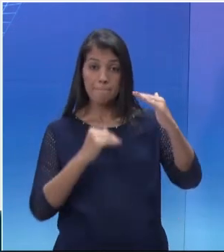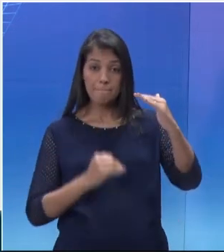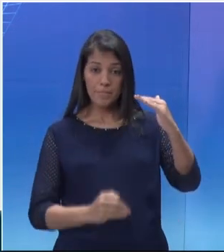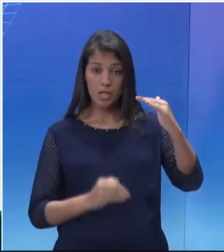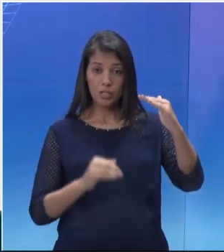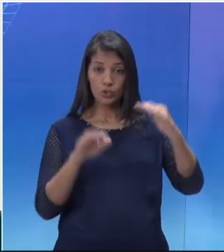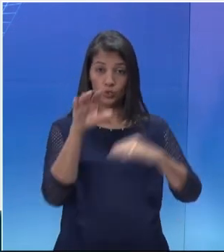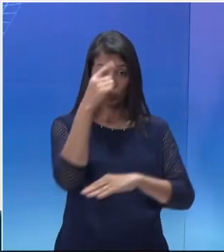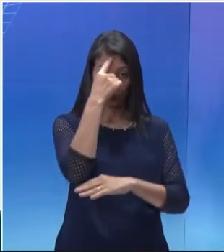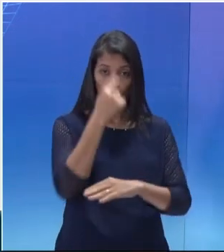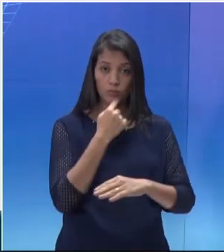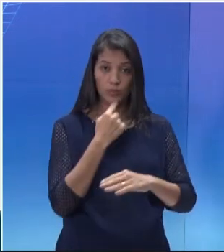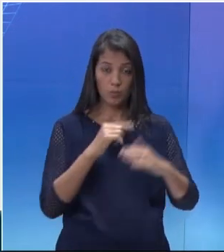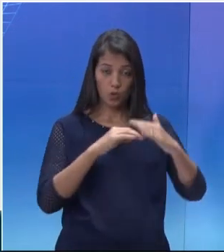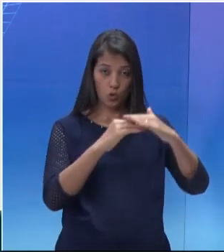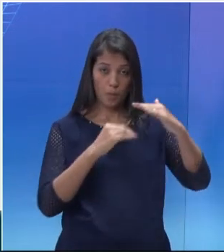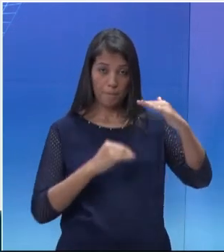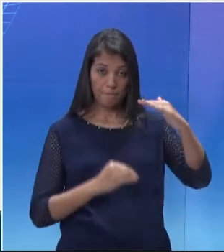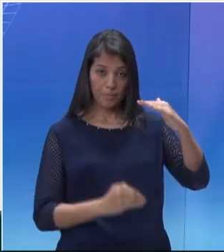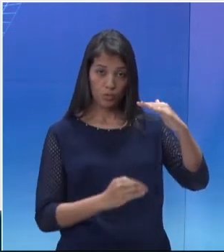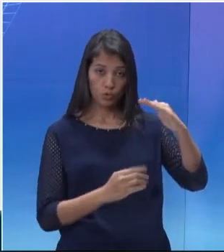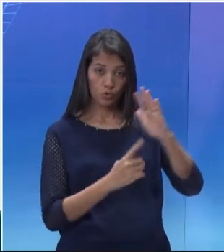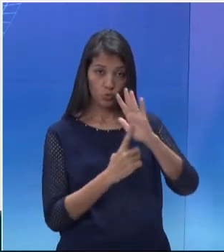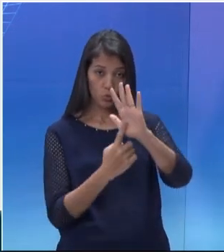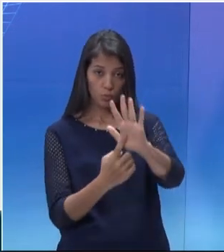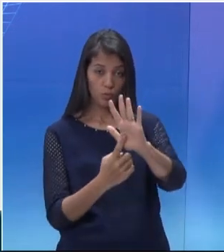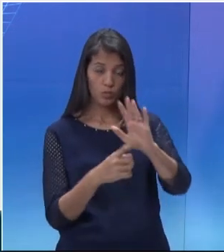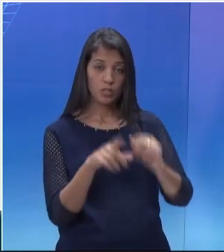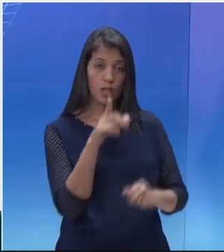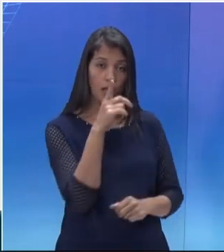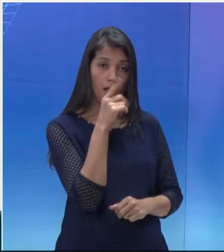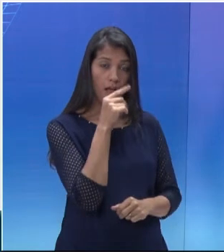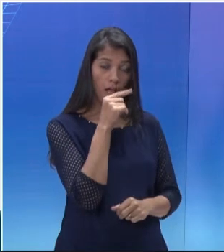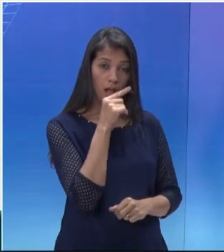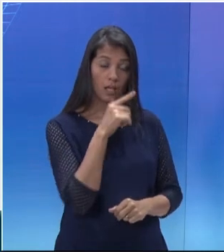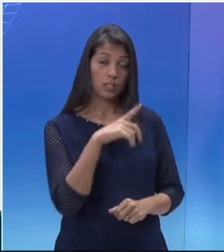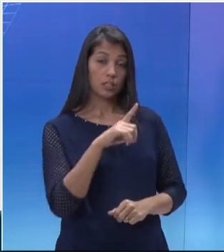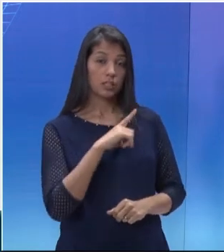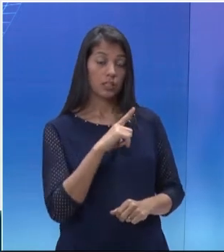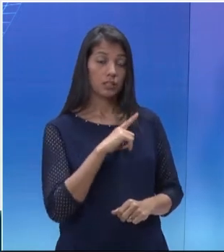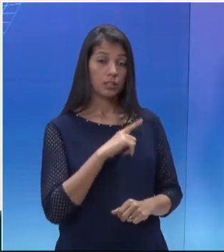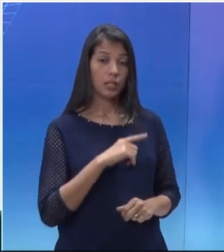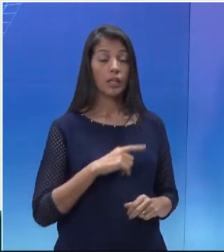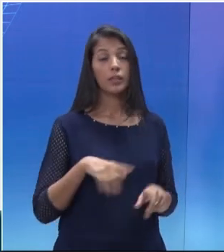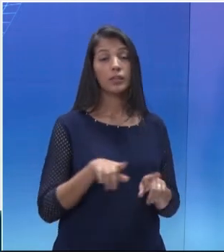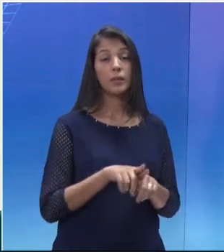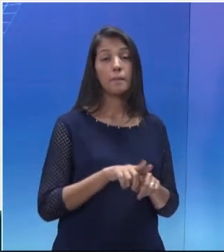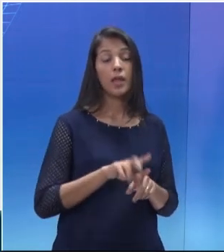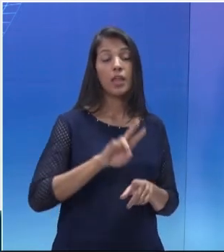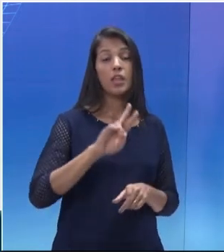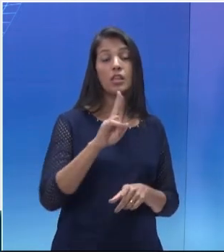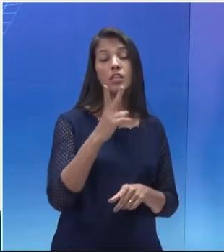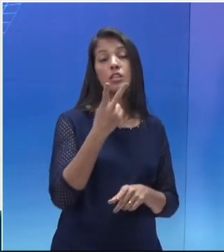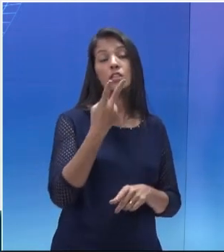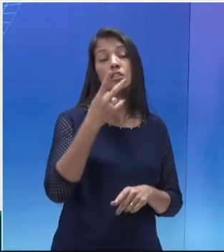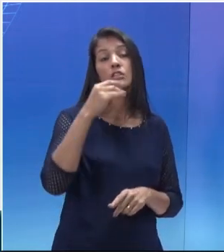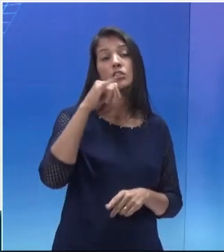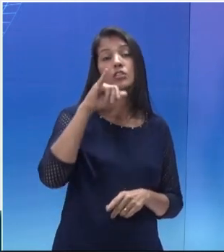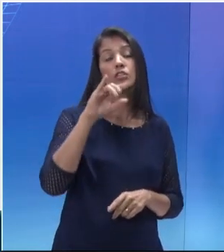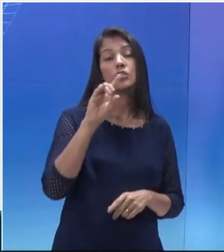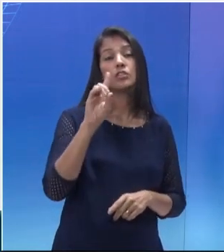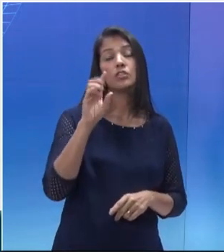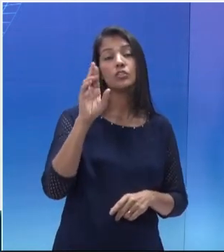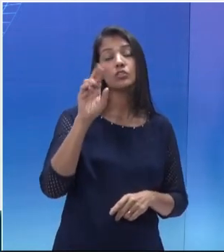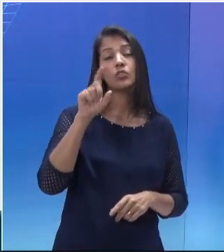aquosa alcalina, ou seja, o enunciado nosso já falou que é o hidróxido de sódio. Beleza, e a